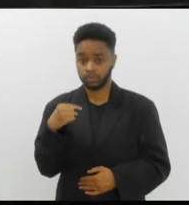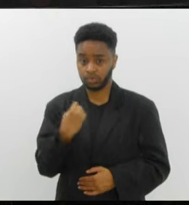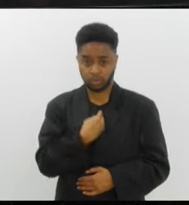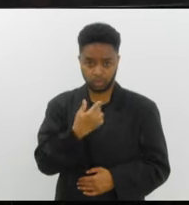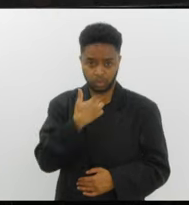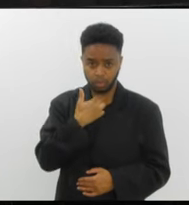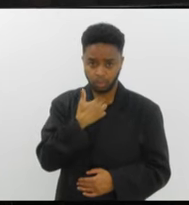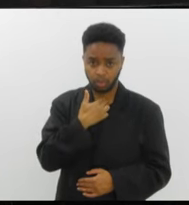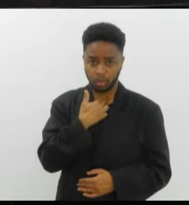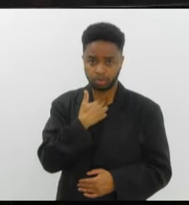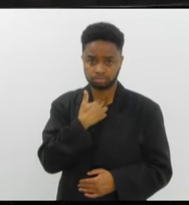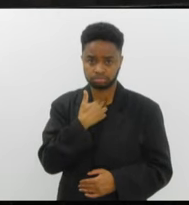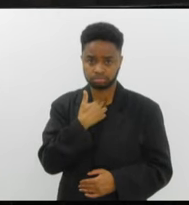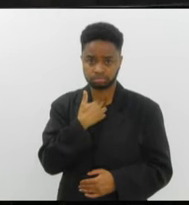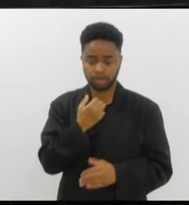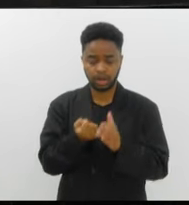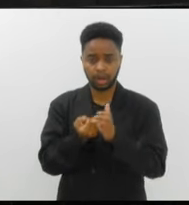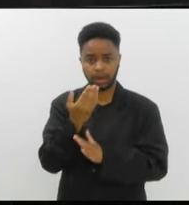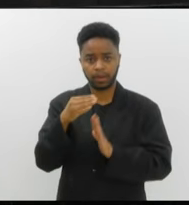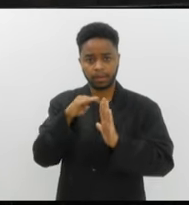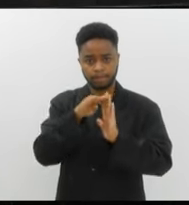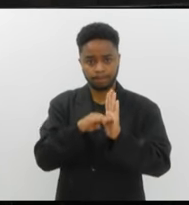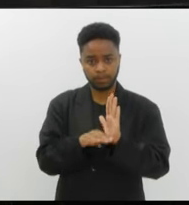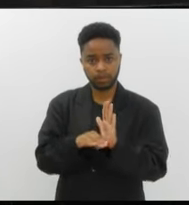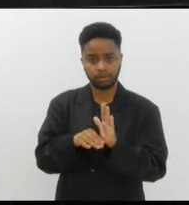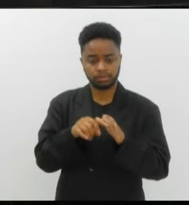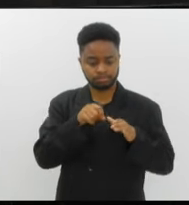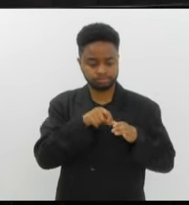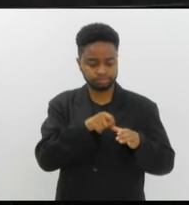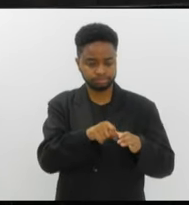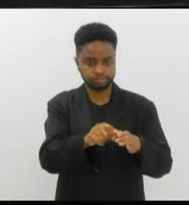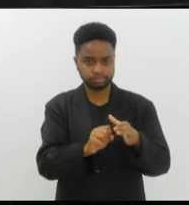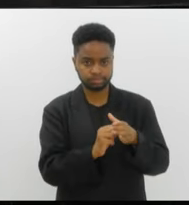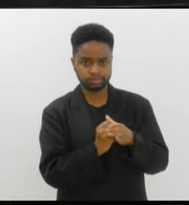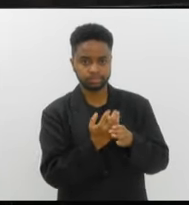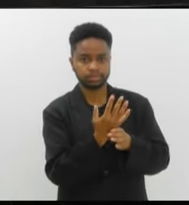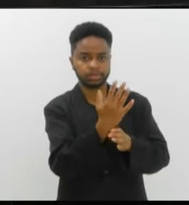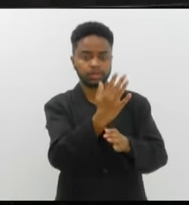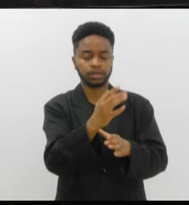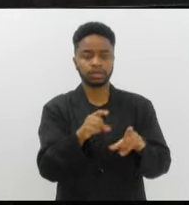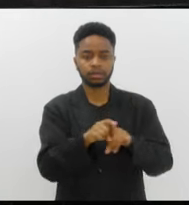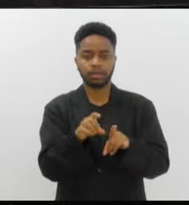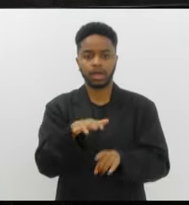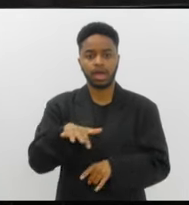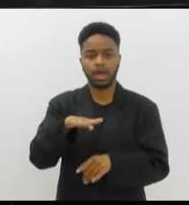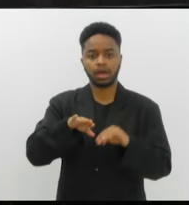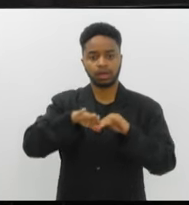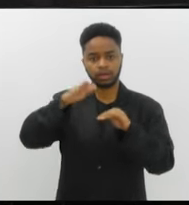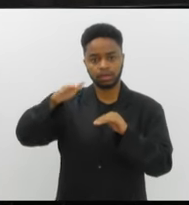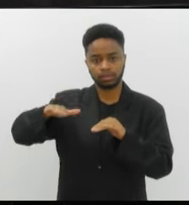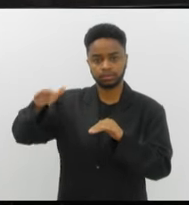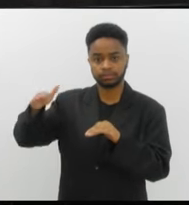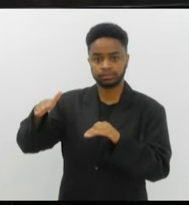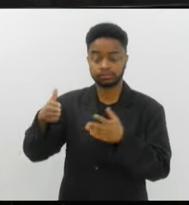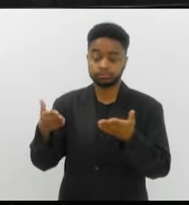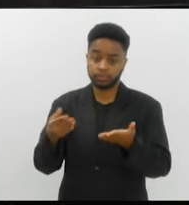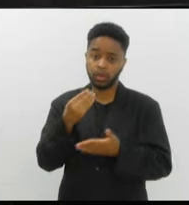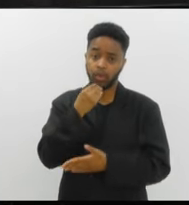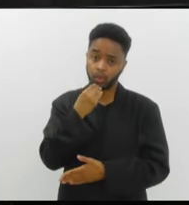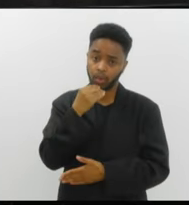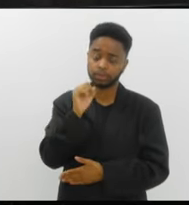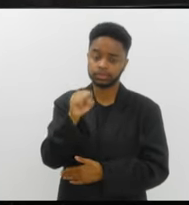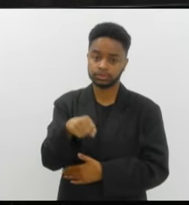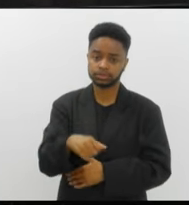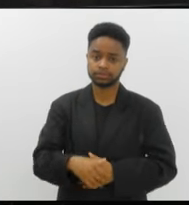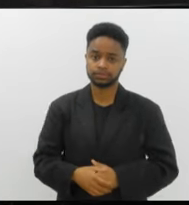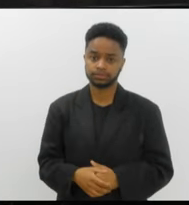podemos fazer um belo programa de reflorestamento também na nossa região serrana? Claro que